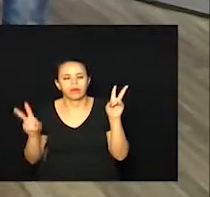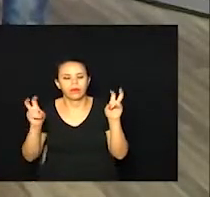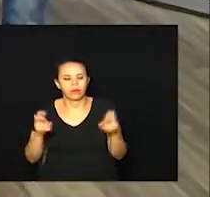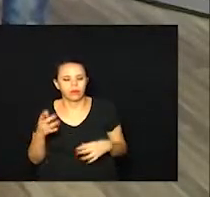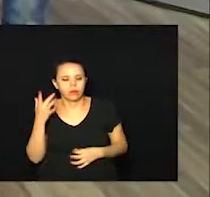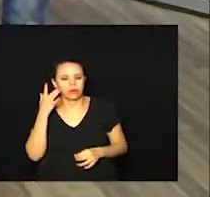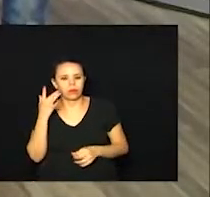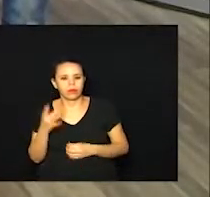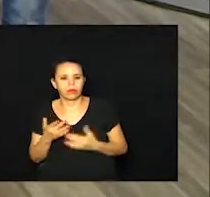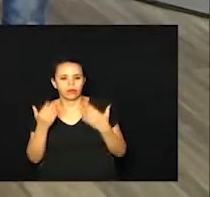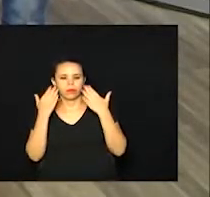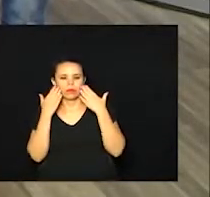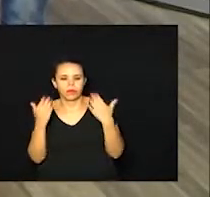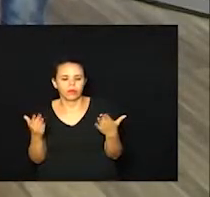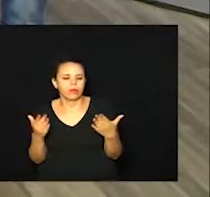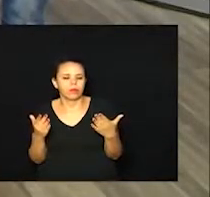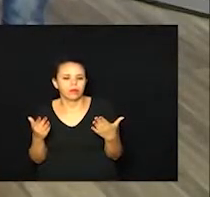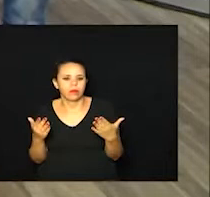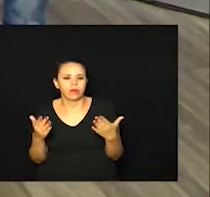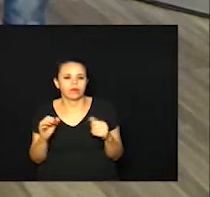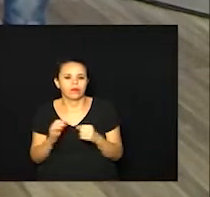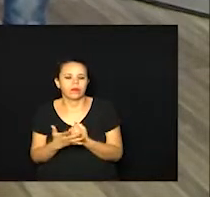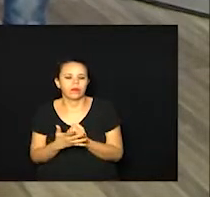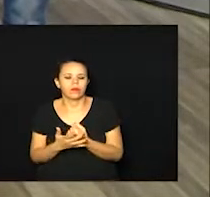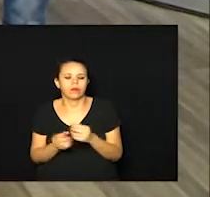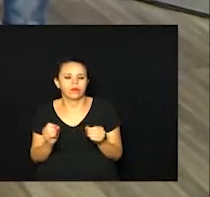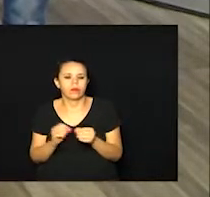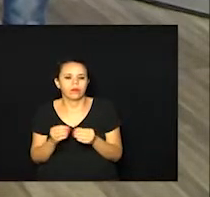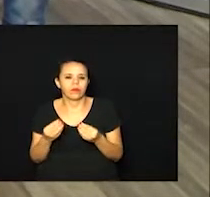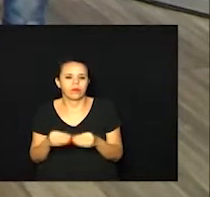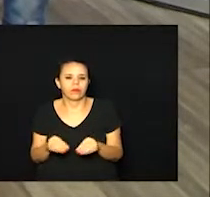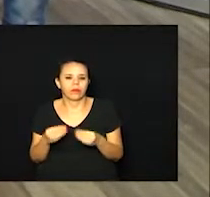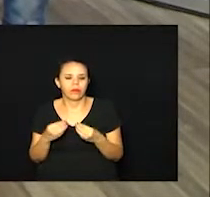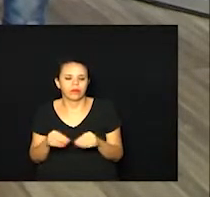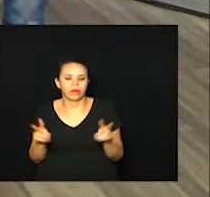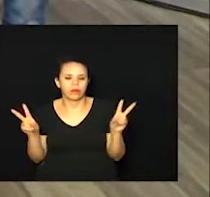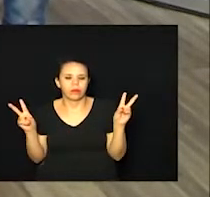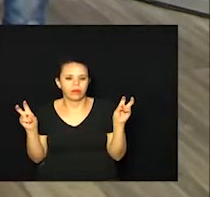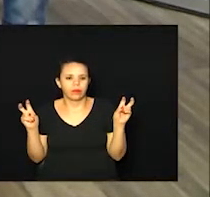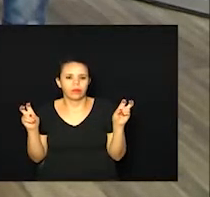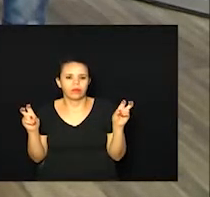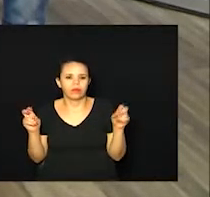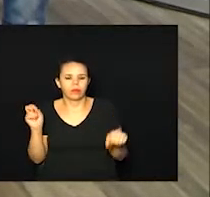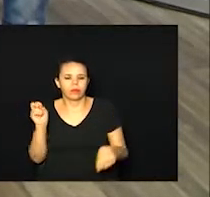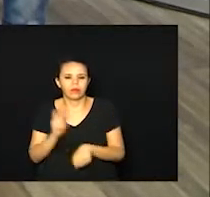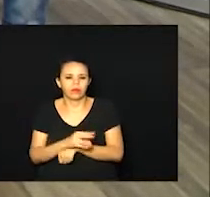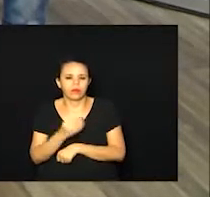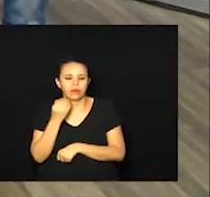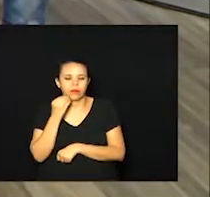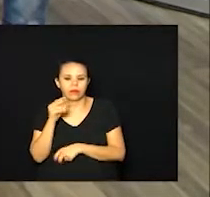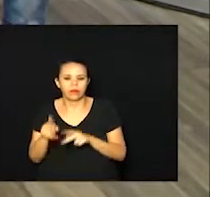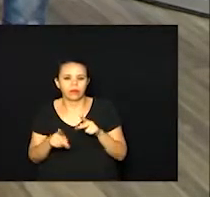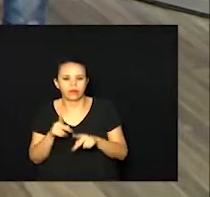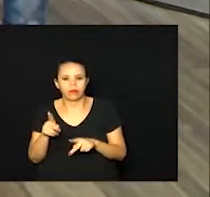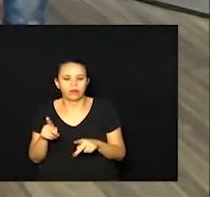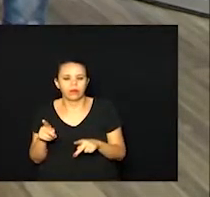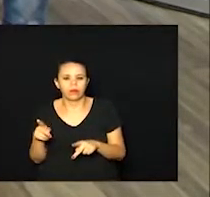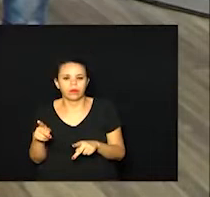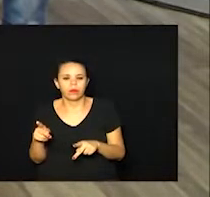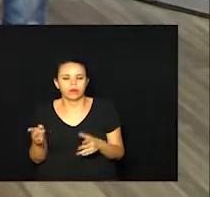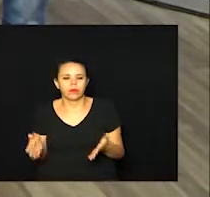acho que ficou evidente, né, o que a Covid-19 fez em relação a emprego, em relação às pessoas em situação